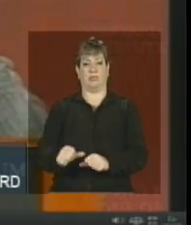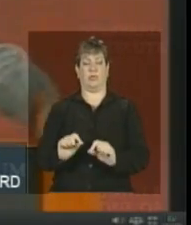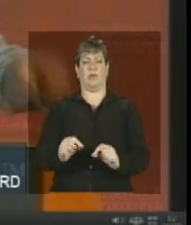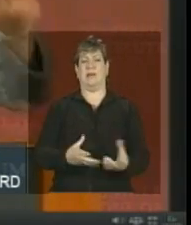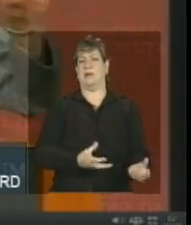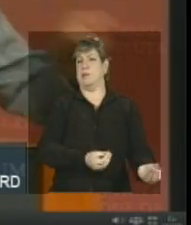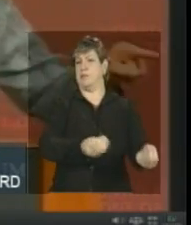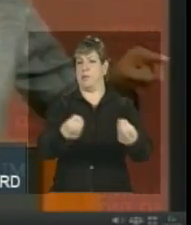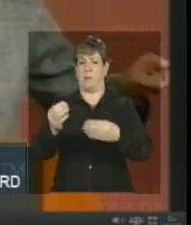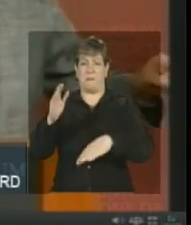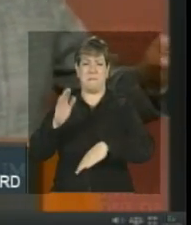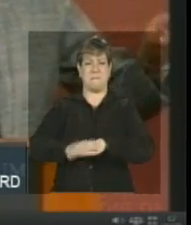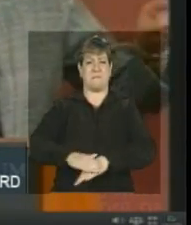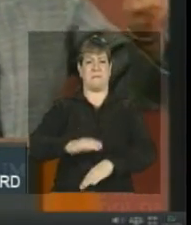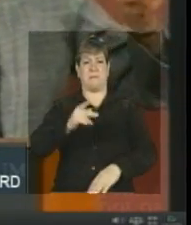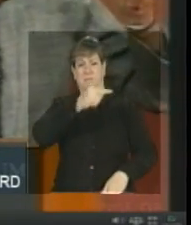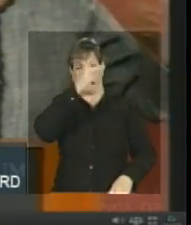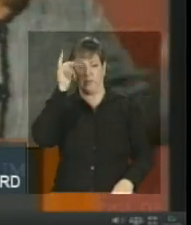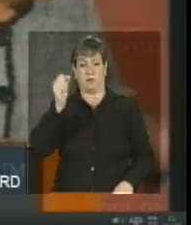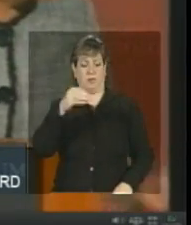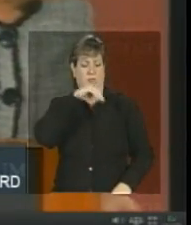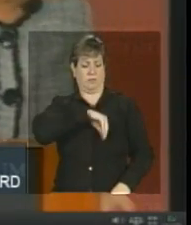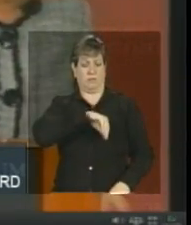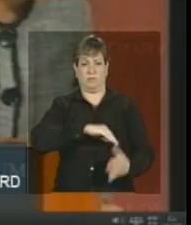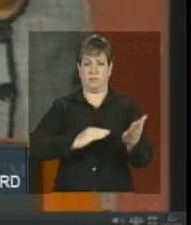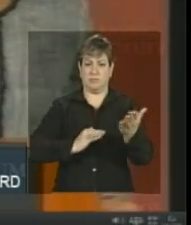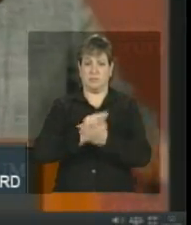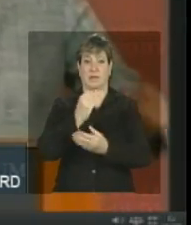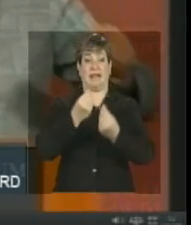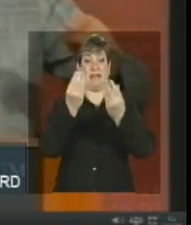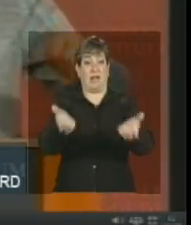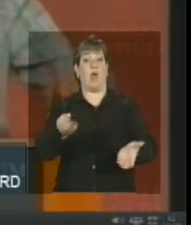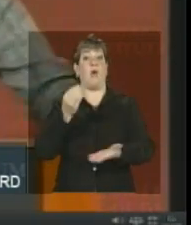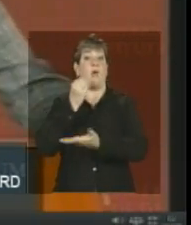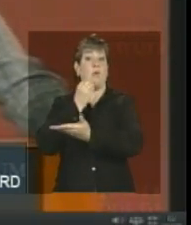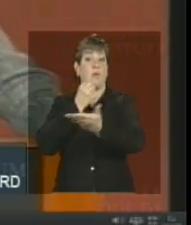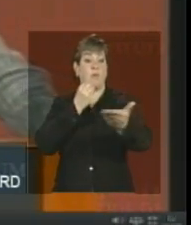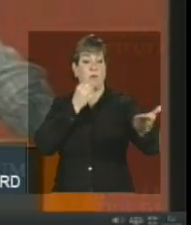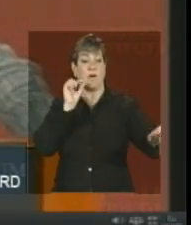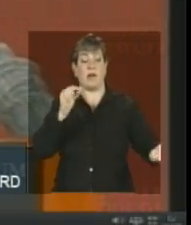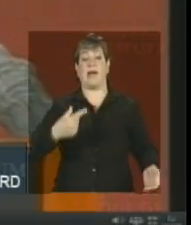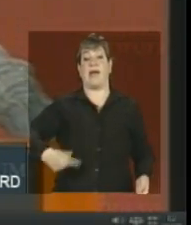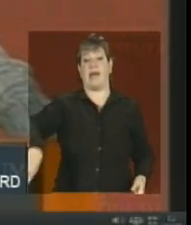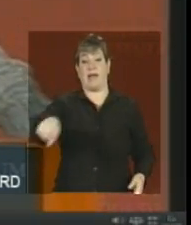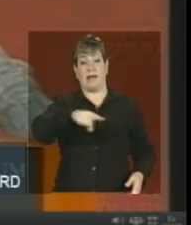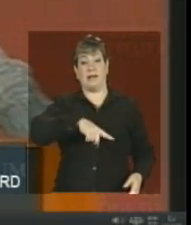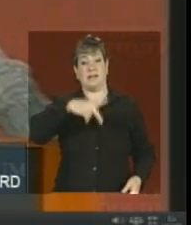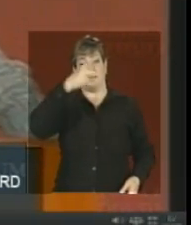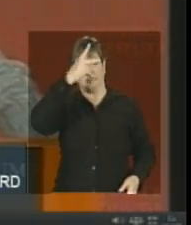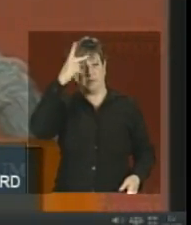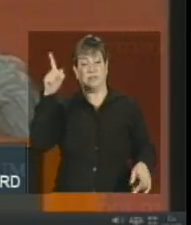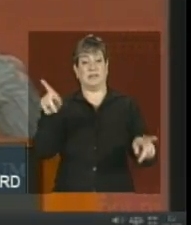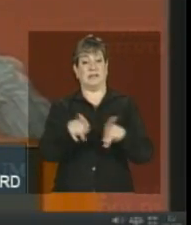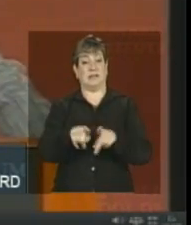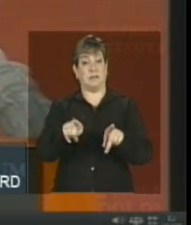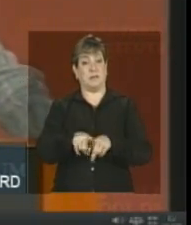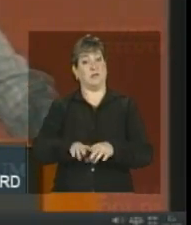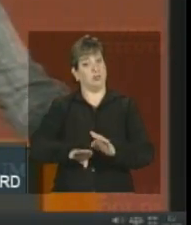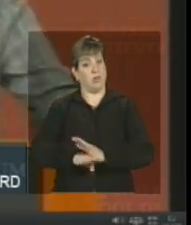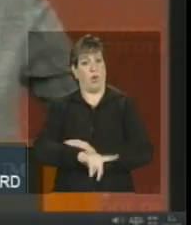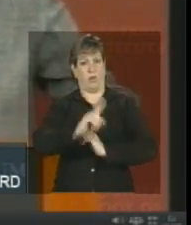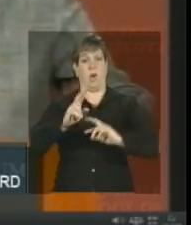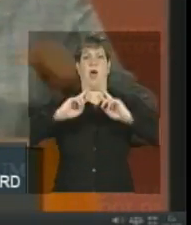milhões de pessoas, se eleva a renda e se cria oportunidades, essas pessoas também tornam-se críticas,